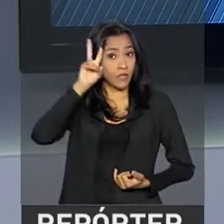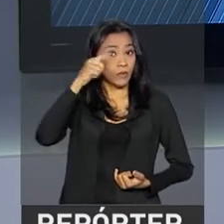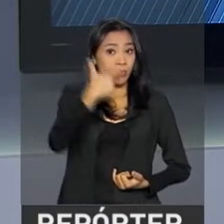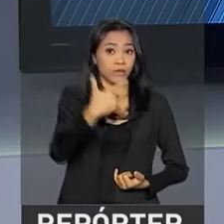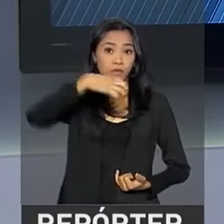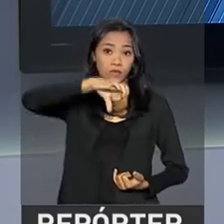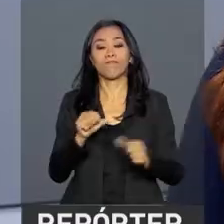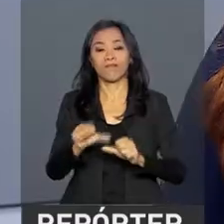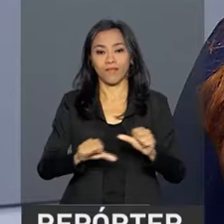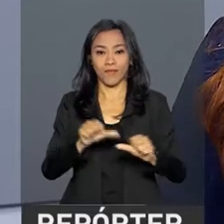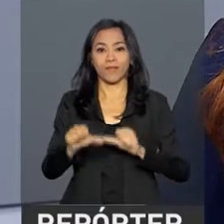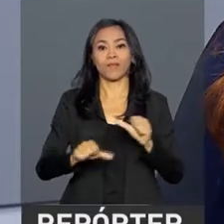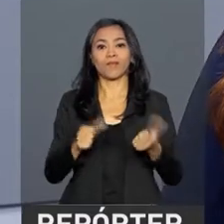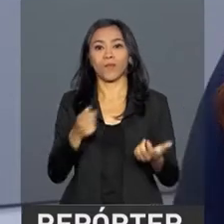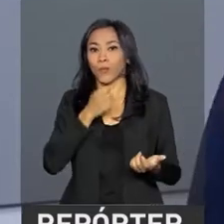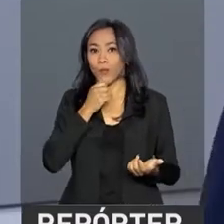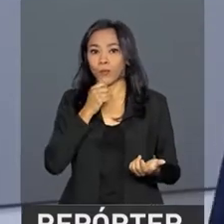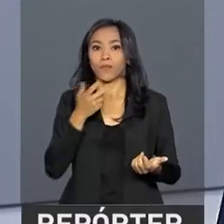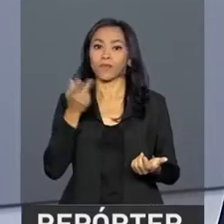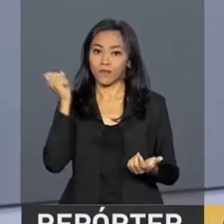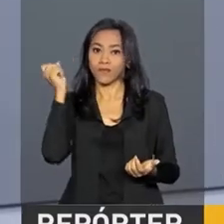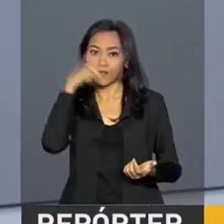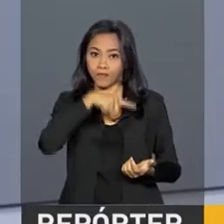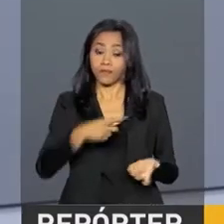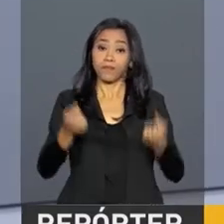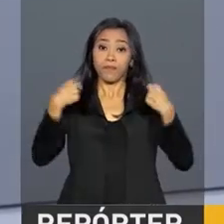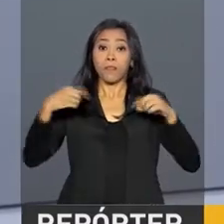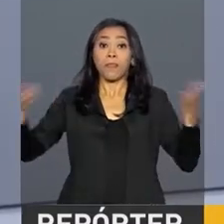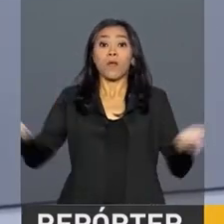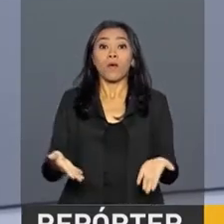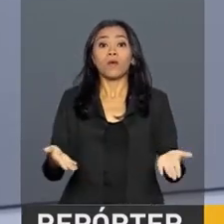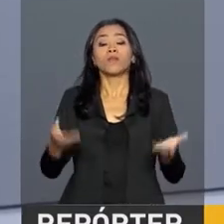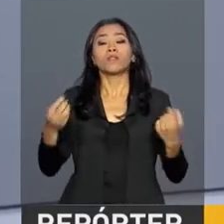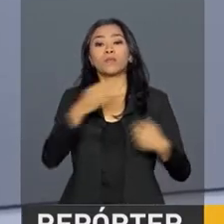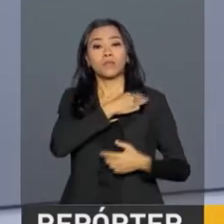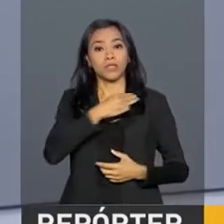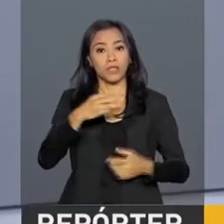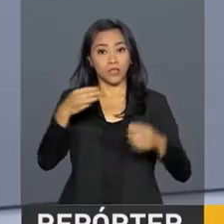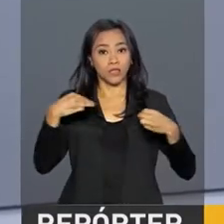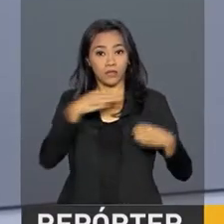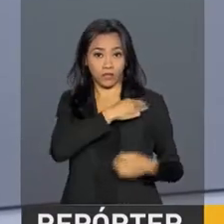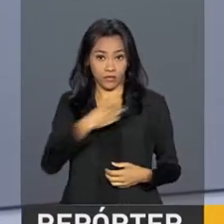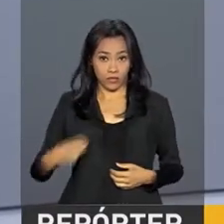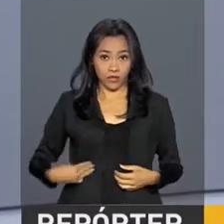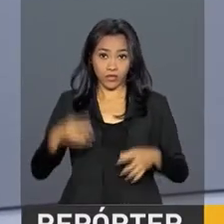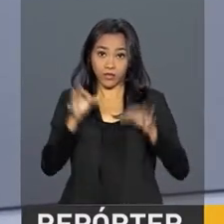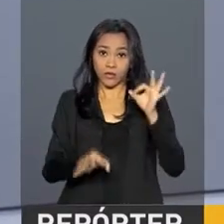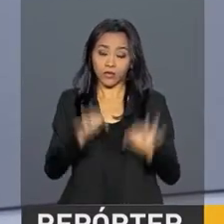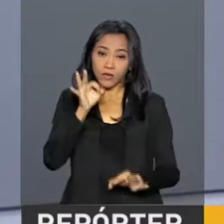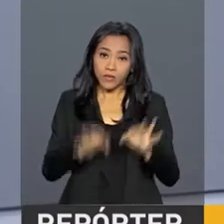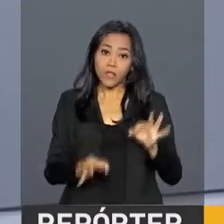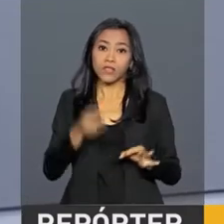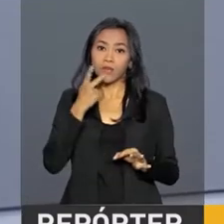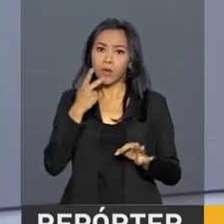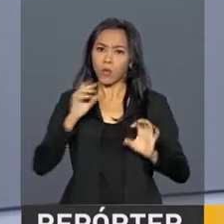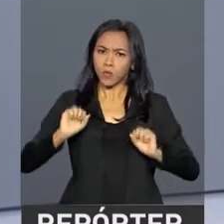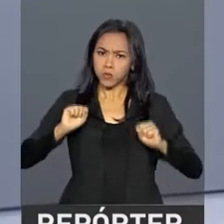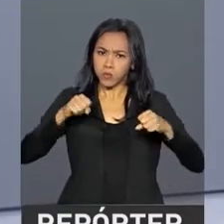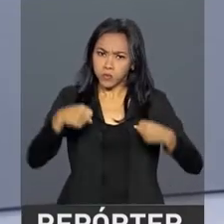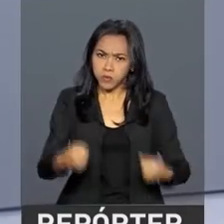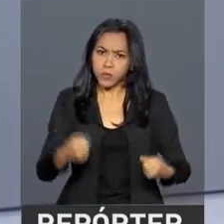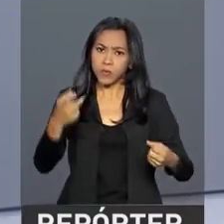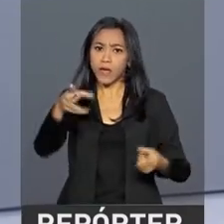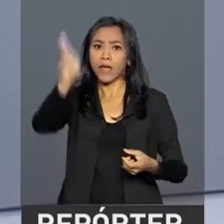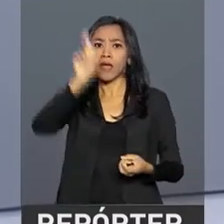29 de janeiro o ministro da justiça torquato jardim anunciou a criação de uma força tarefa com representantes da secretaria